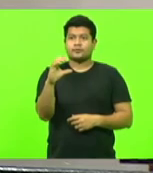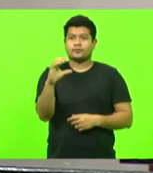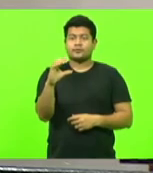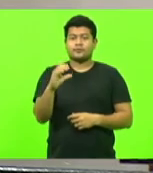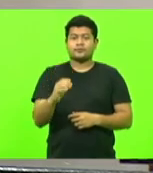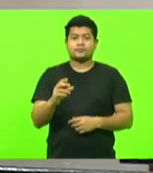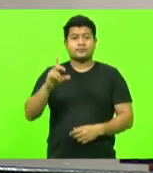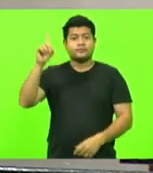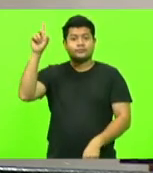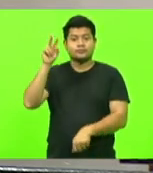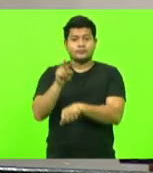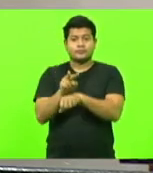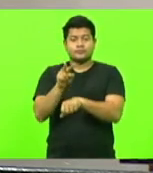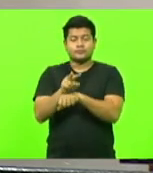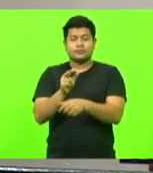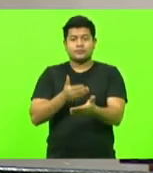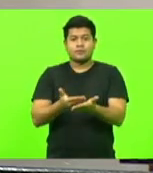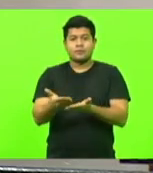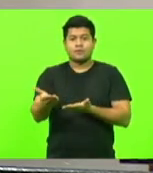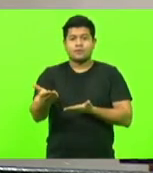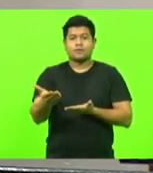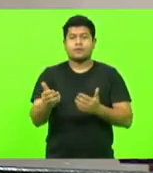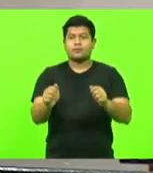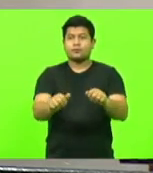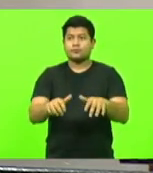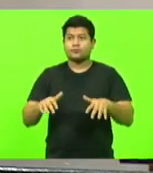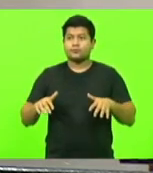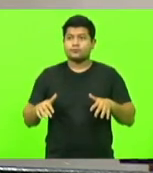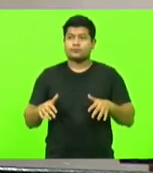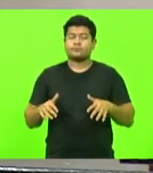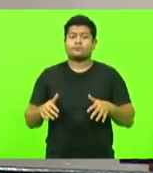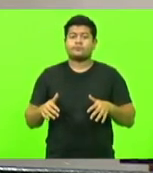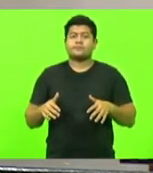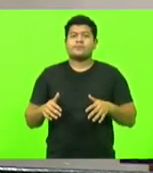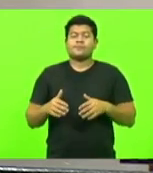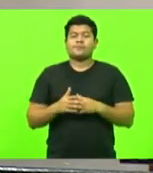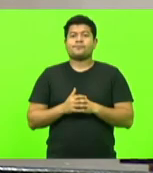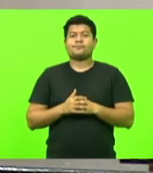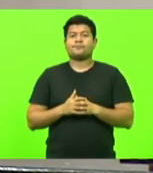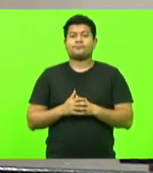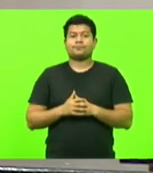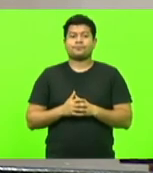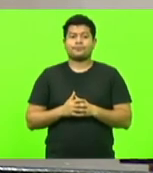Sobre a proteção de Deus, declaro a presente sessão aberta.